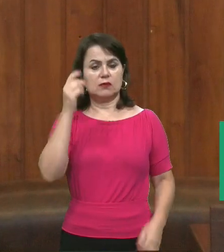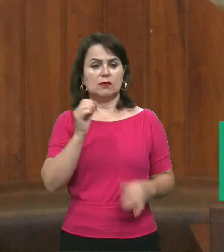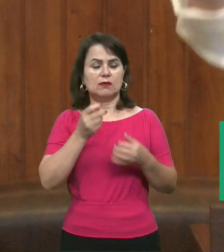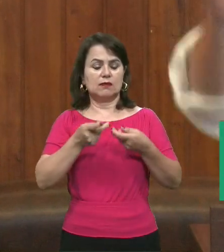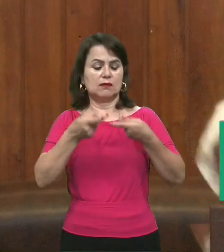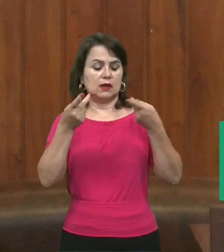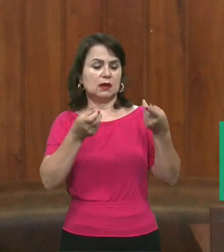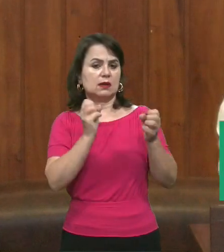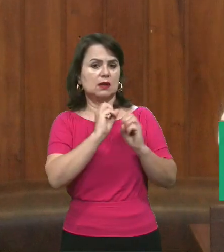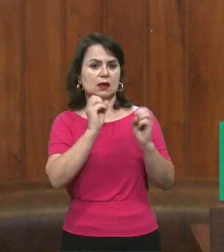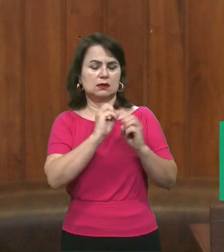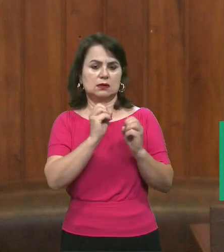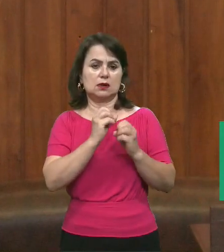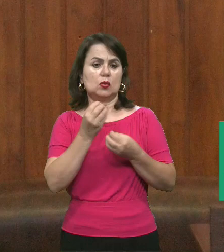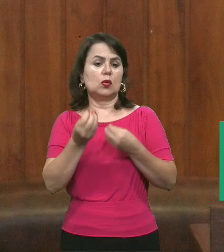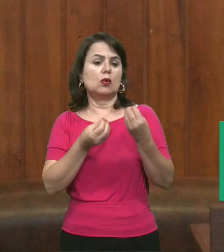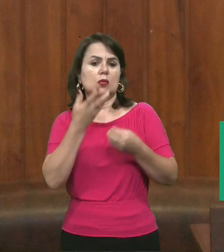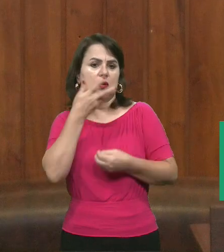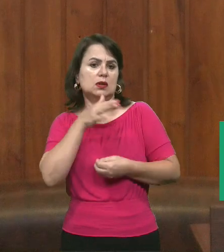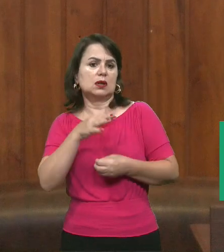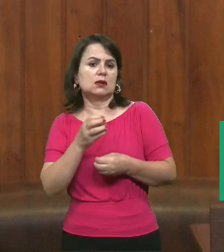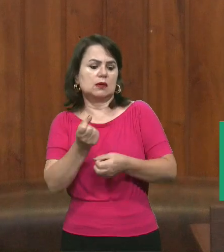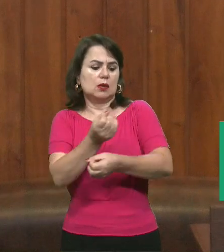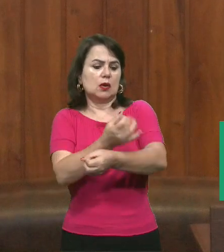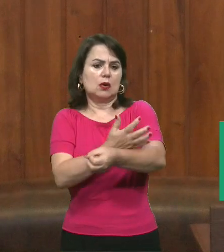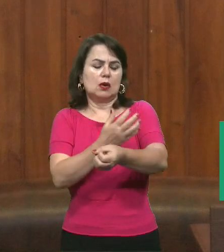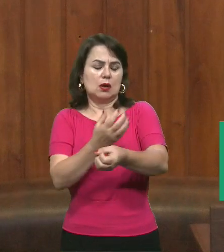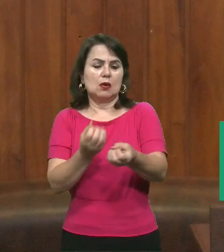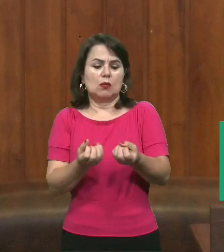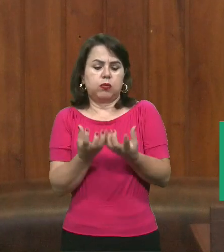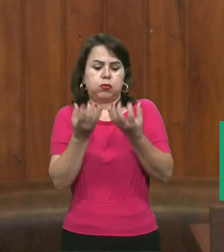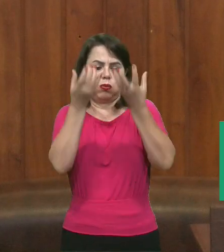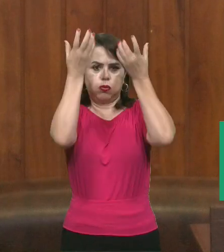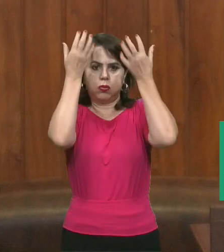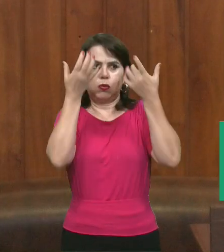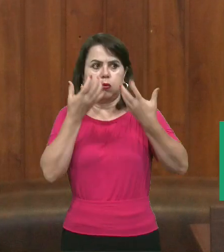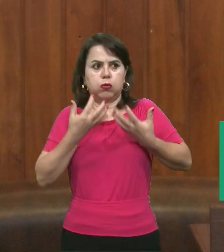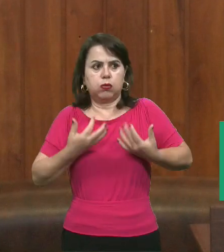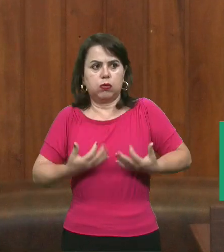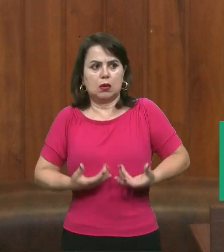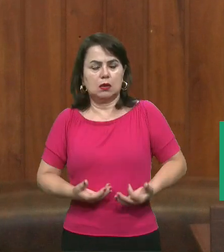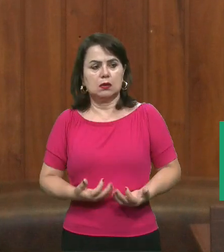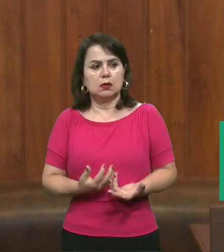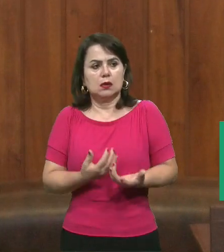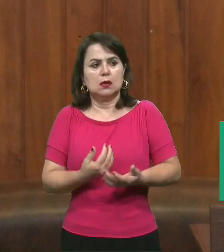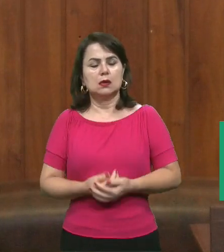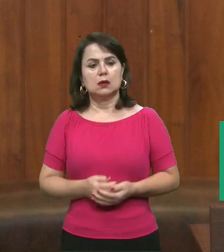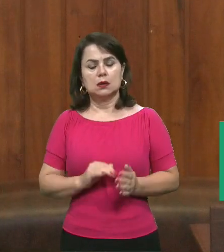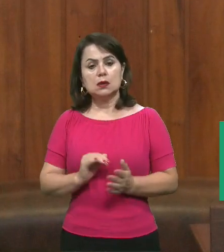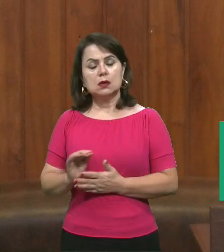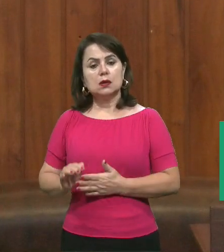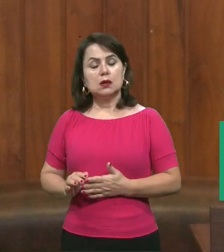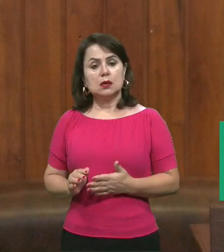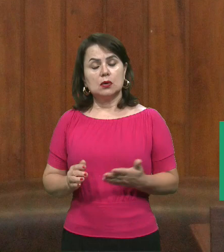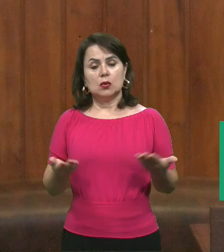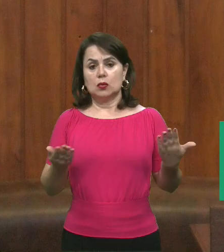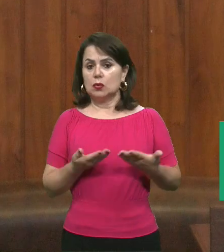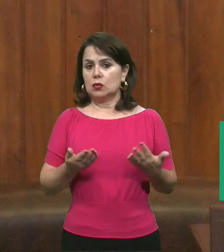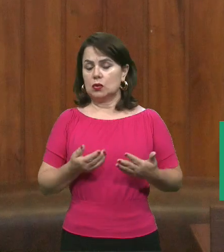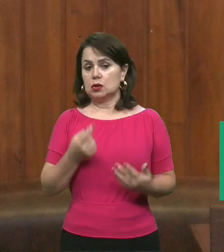vai visitar os pais, etc. Isso é querer demais, né? Hoje, Camarinha, você que é